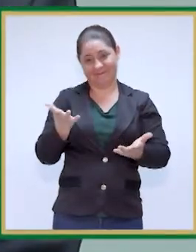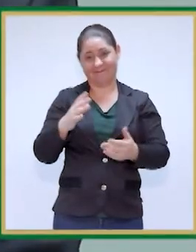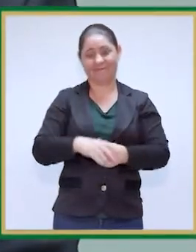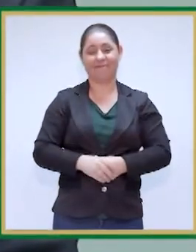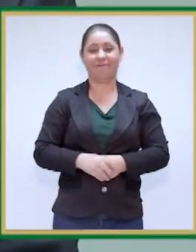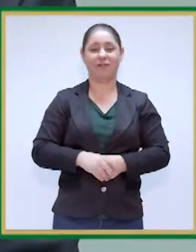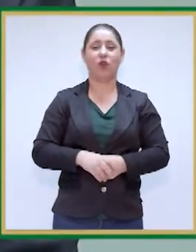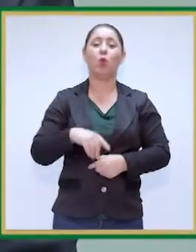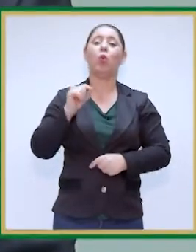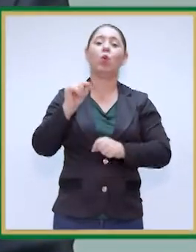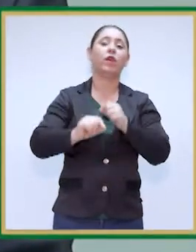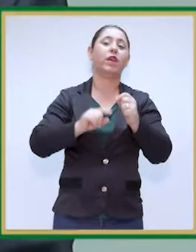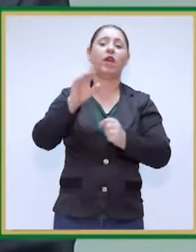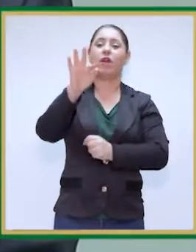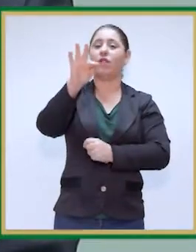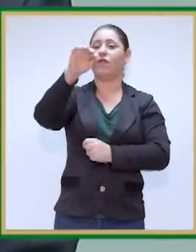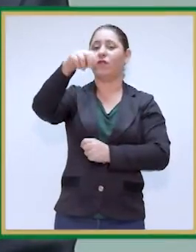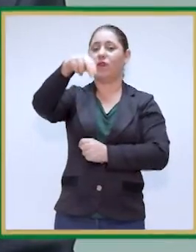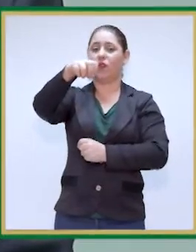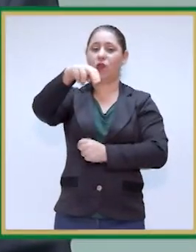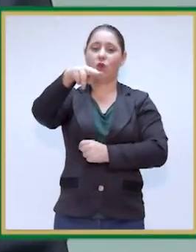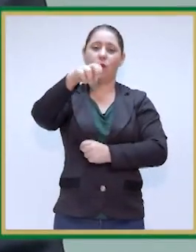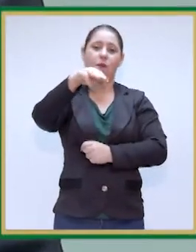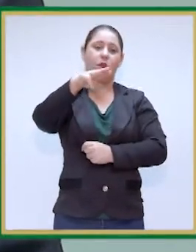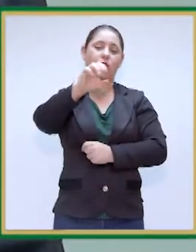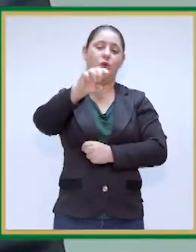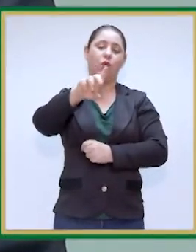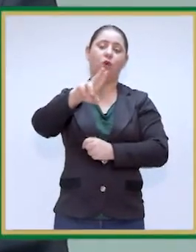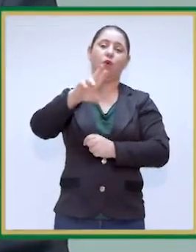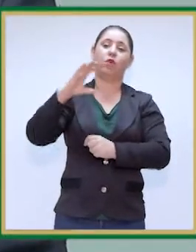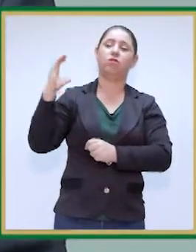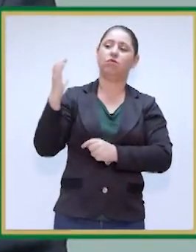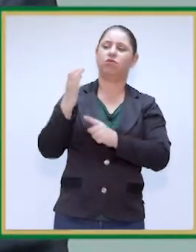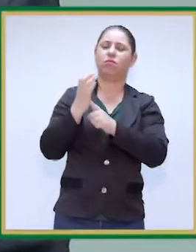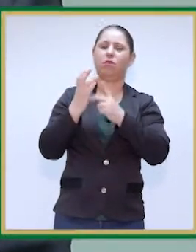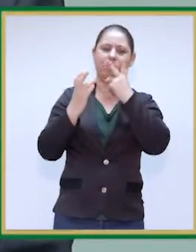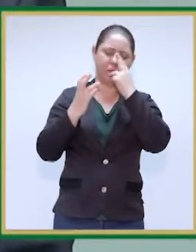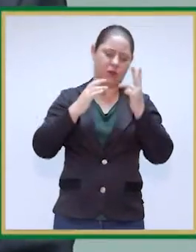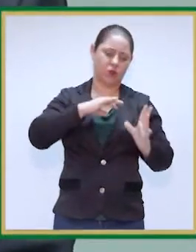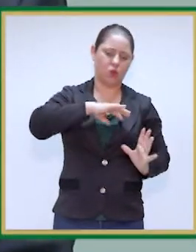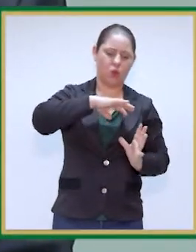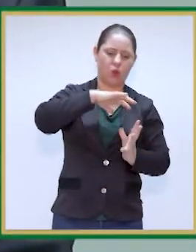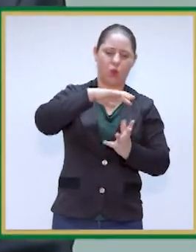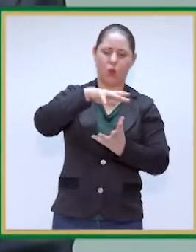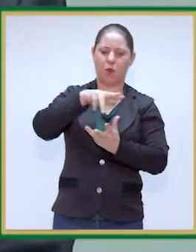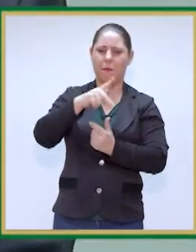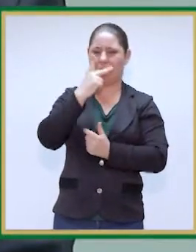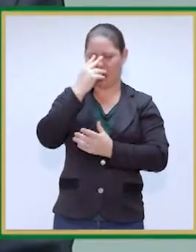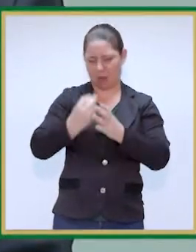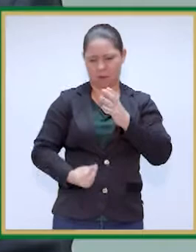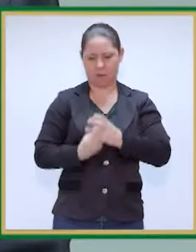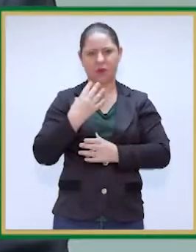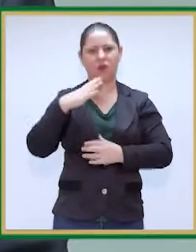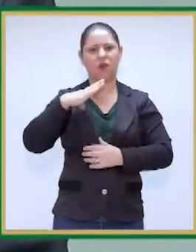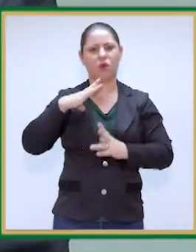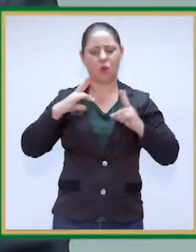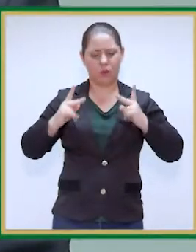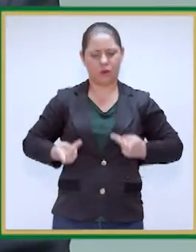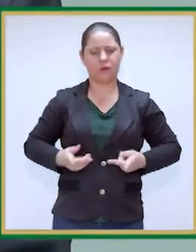Então vamos lá. O fenômeno criminológico existe desde que o mundo é mundo. Parece que meio que, eu posso dizer, imanente ao ser humano,